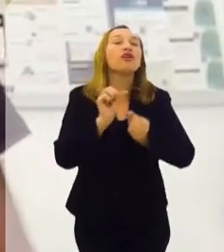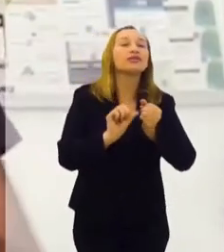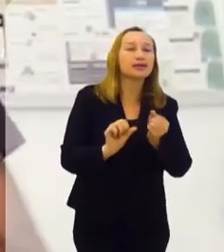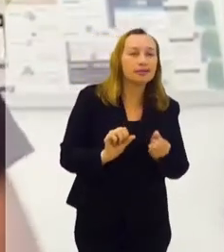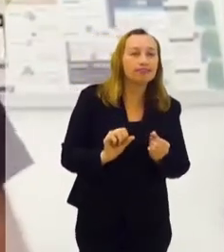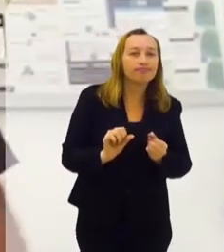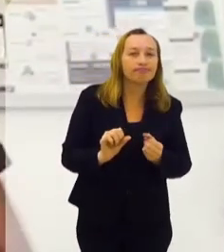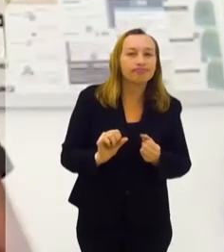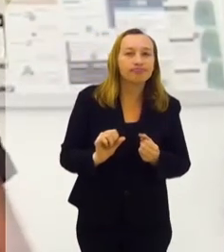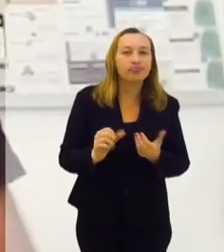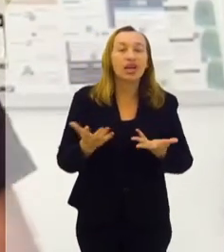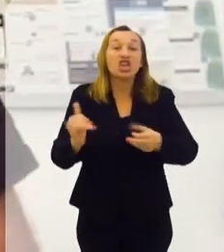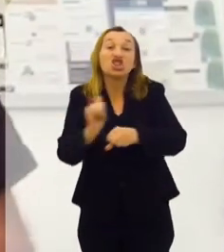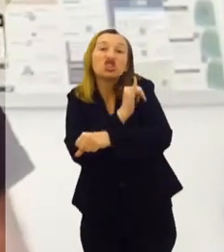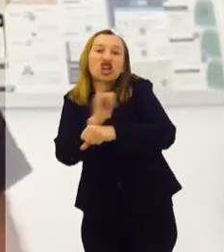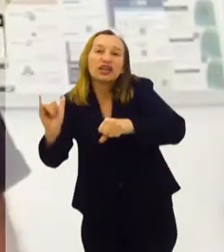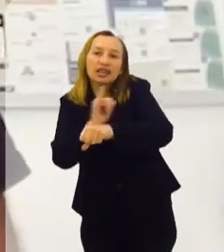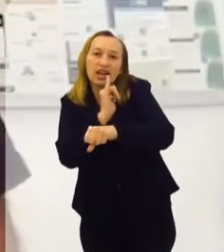como fazer